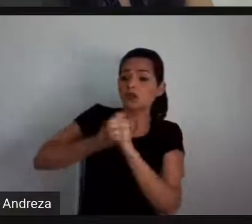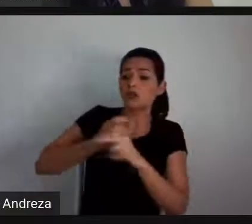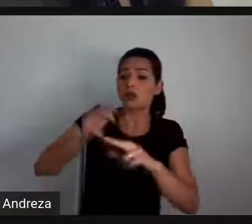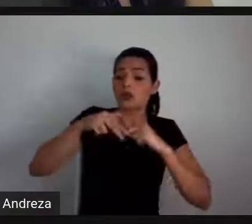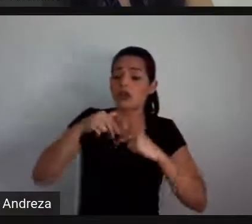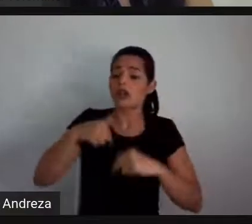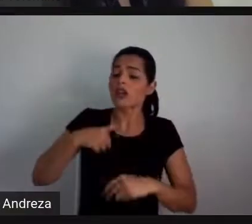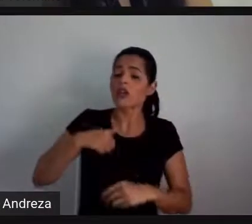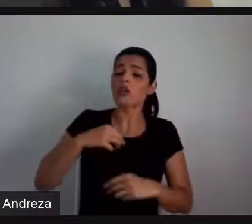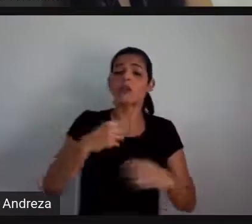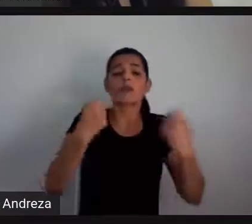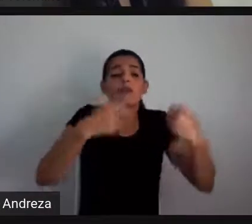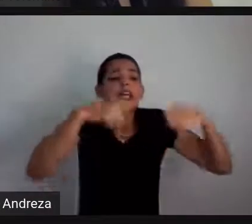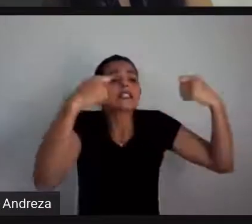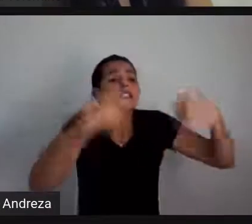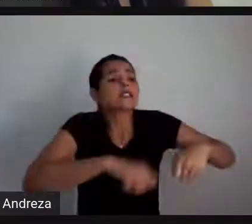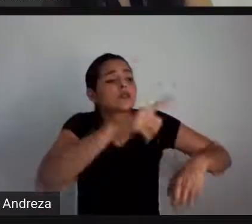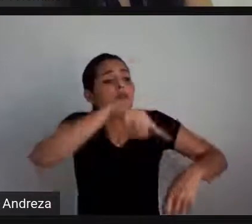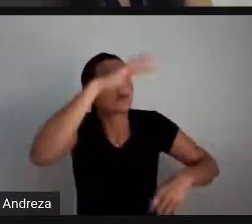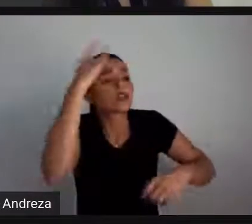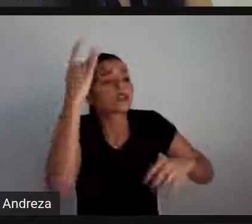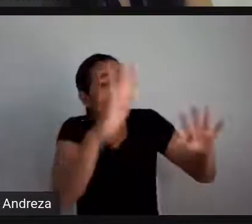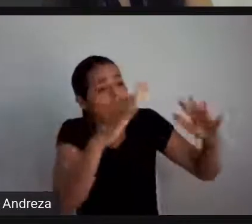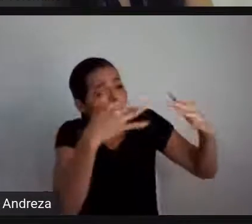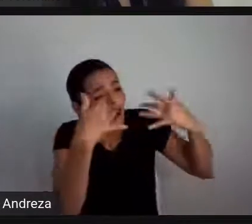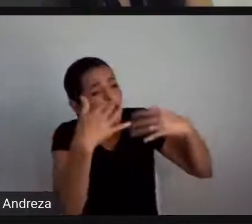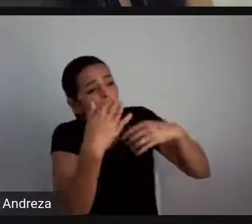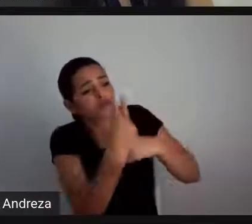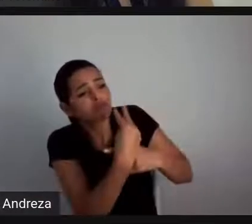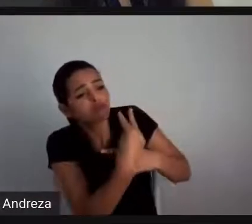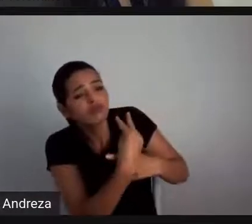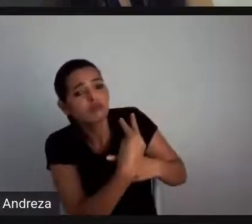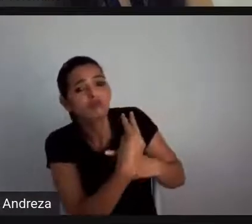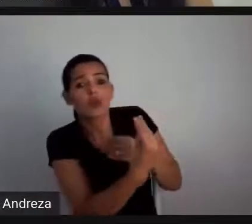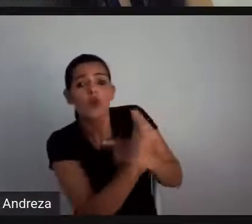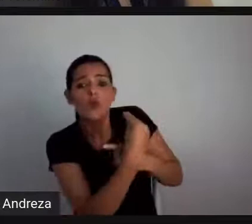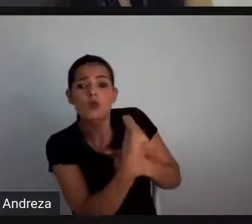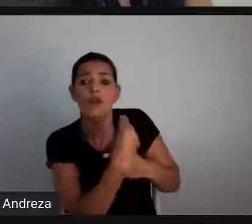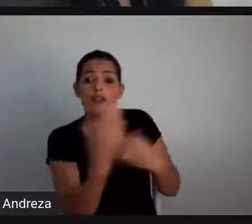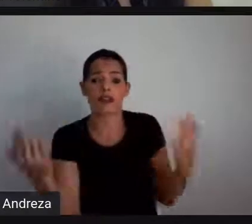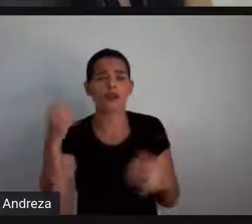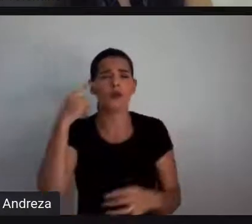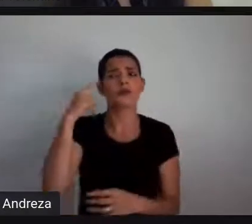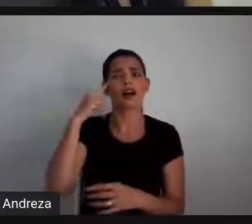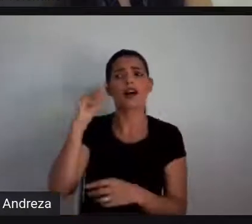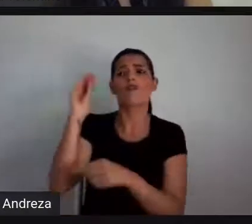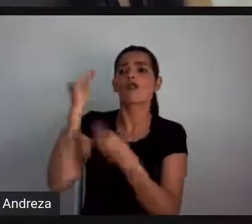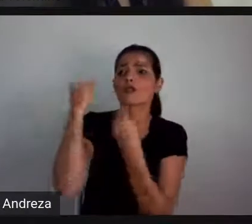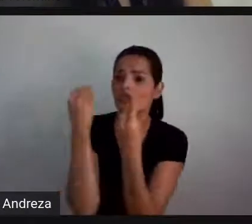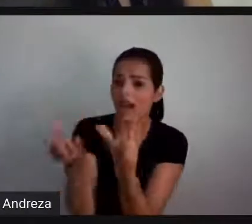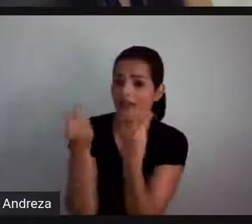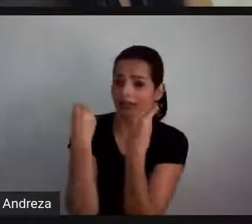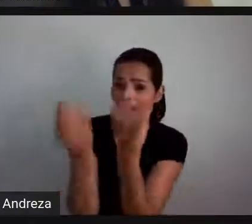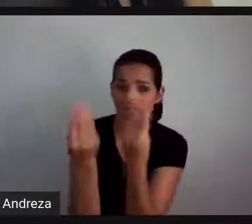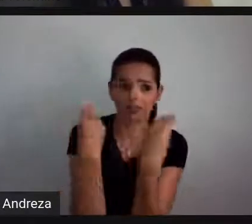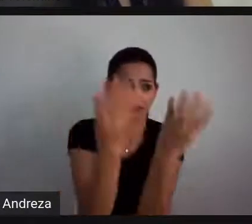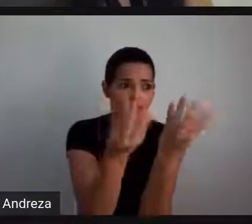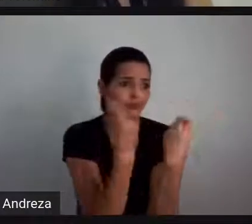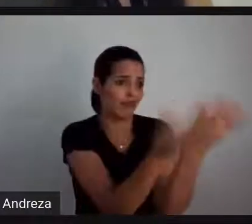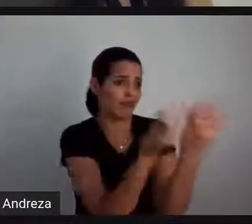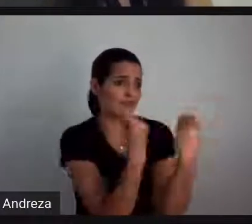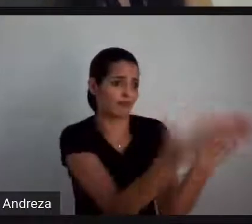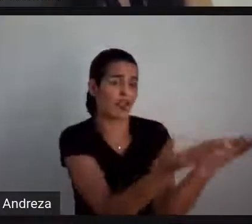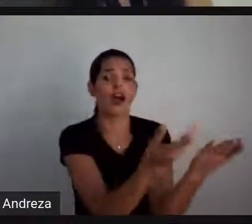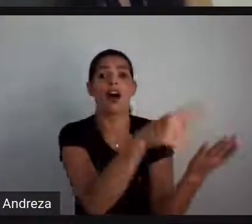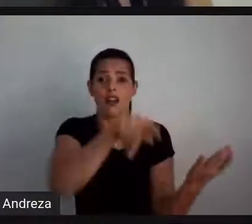carente e eu quero a atenção daquelas pessoas. E eu posso ter entendido que dar atenção para o outro é também dar dinheiro, é dar as coisas para